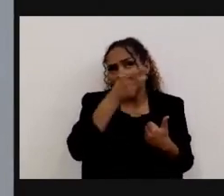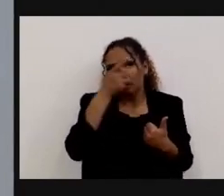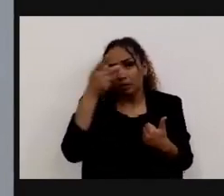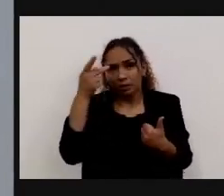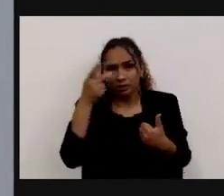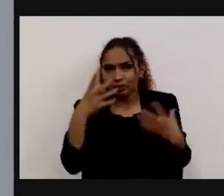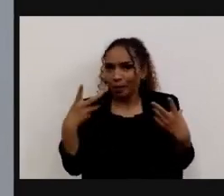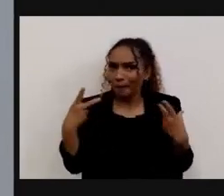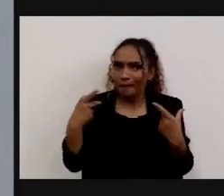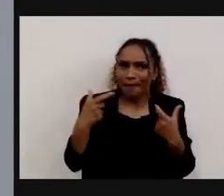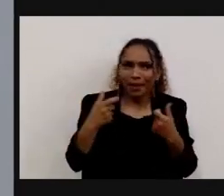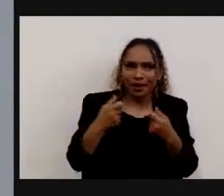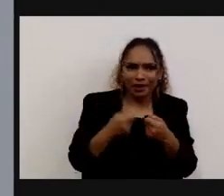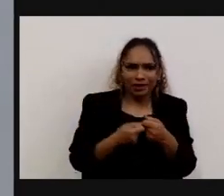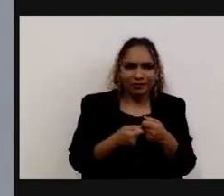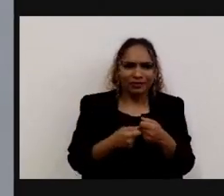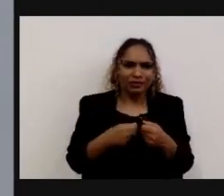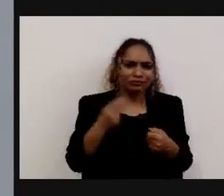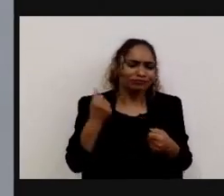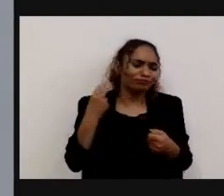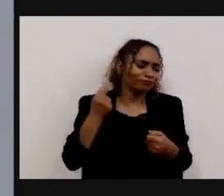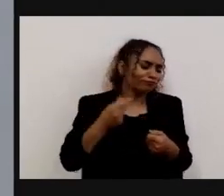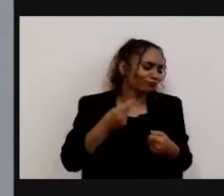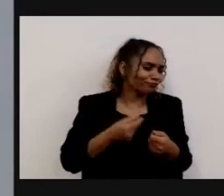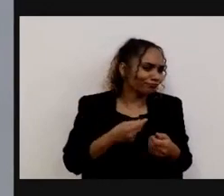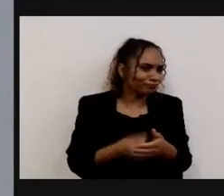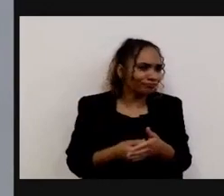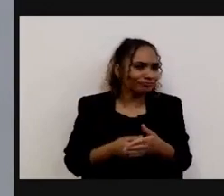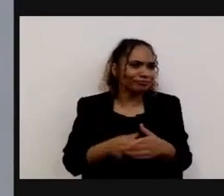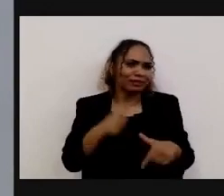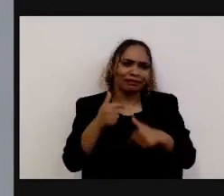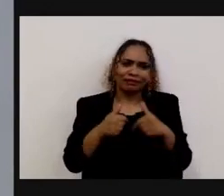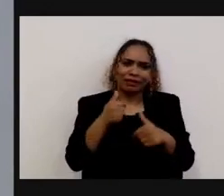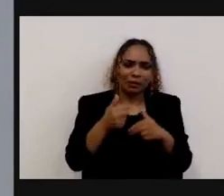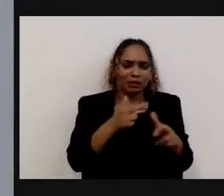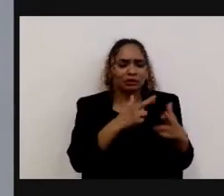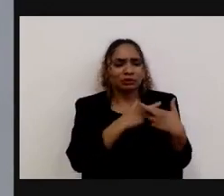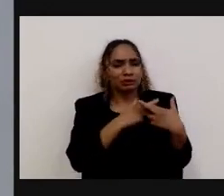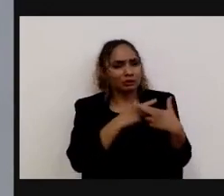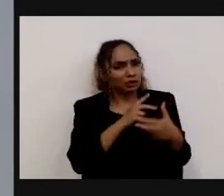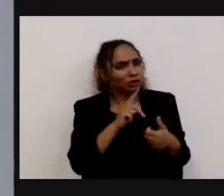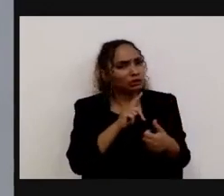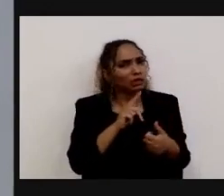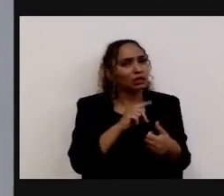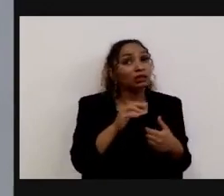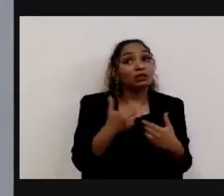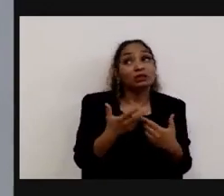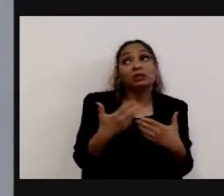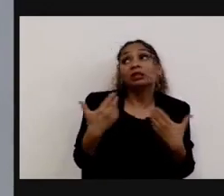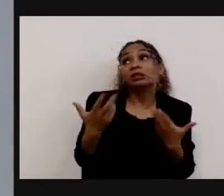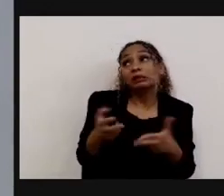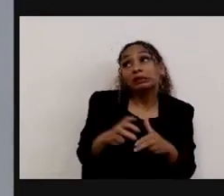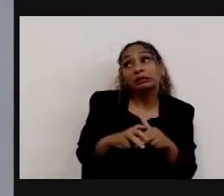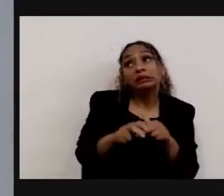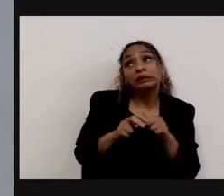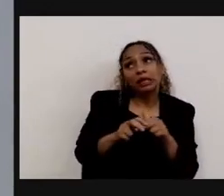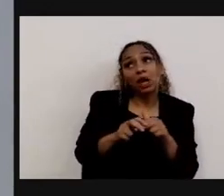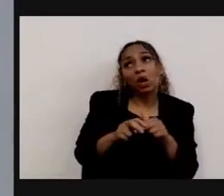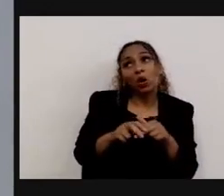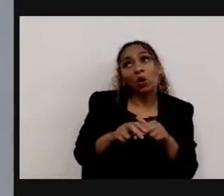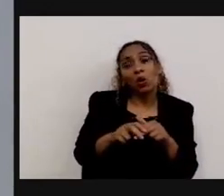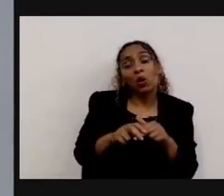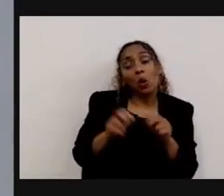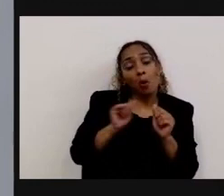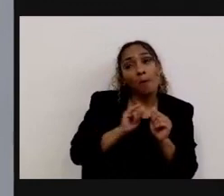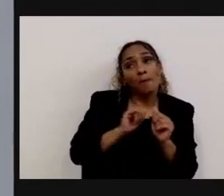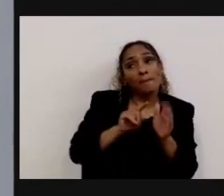fantástica até porque ficou aqui um tempão entrega muito muito comprometido tal e tal aí ela falou pois é por isso que